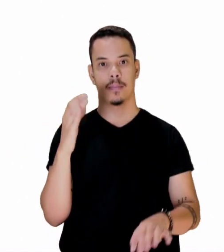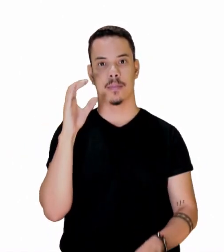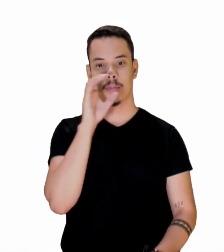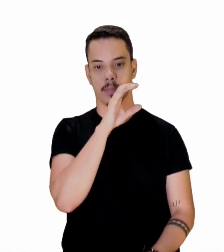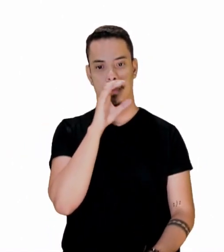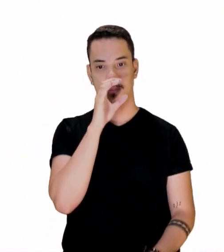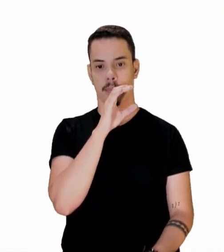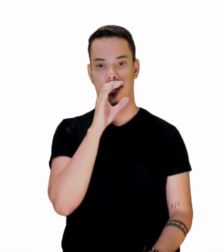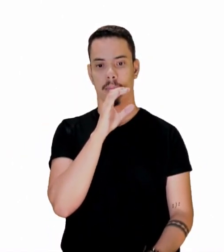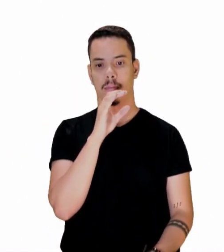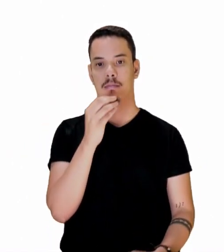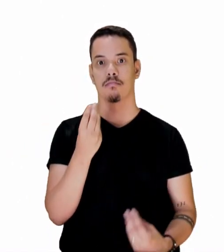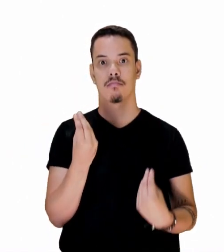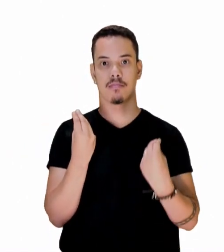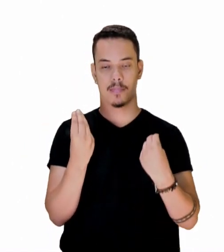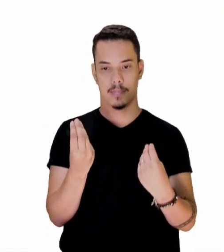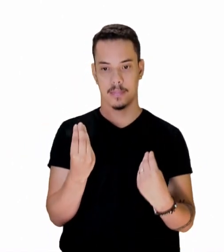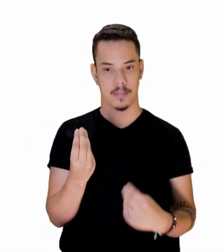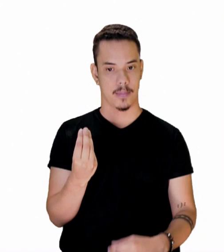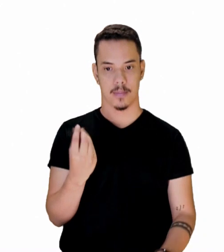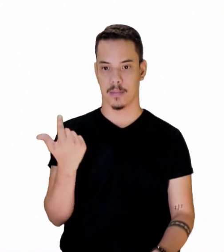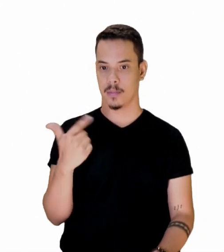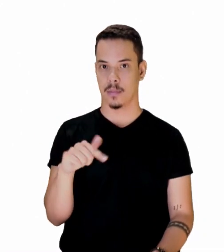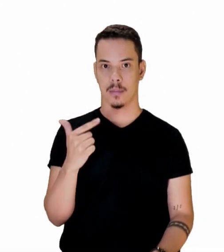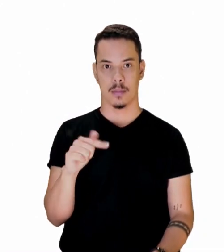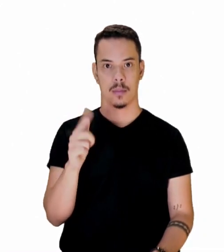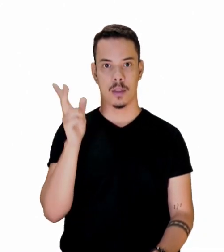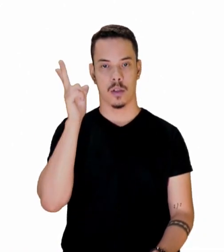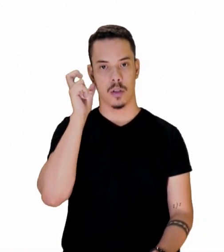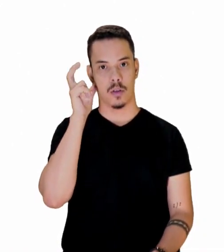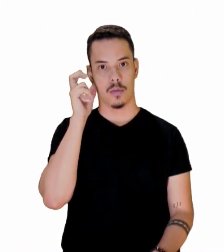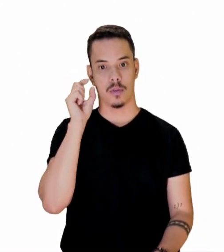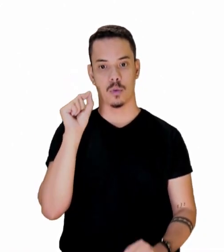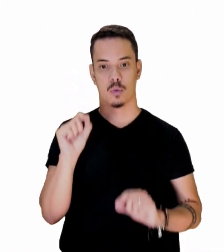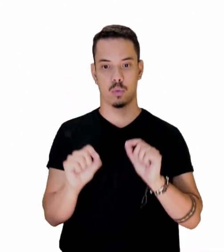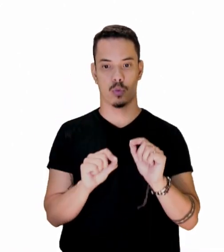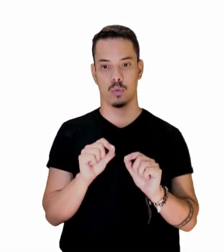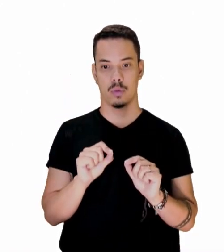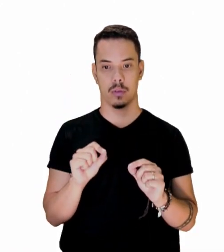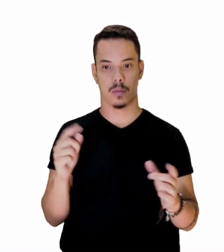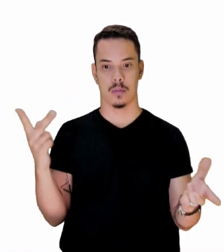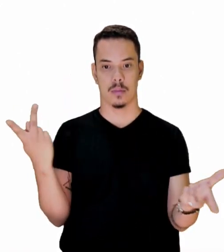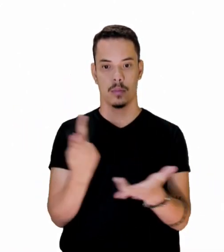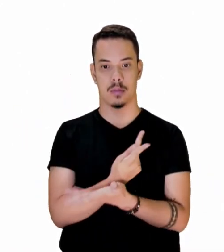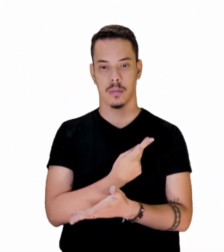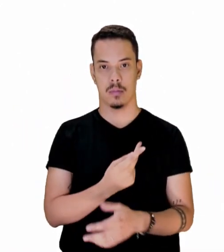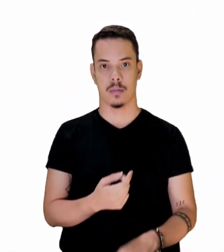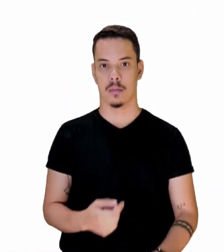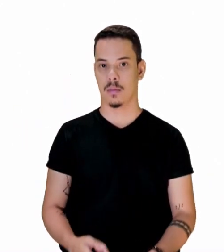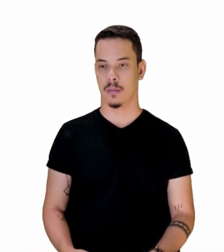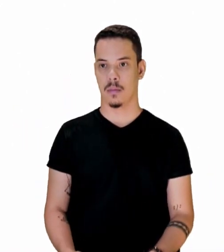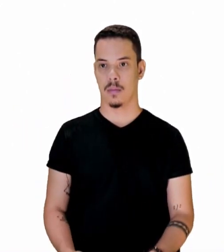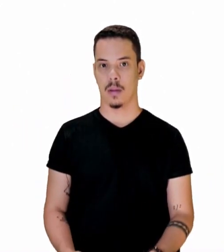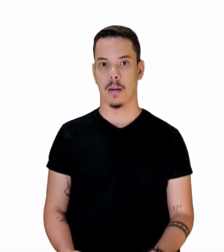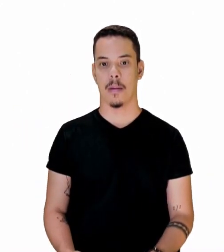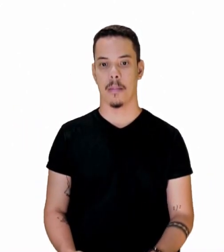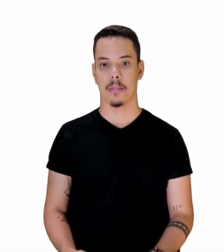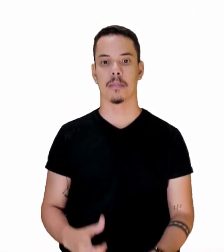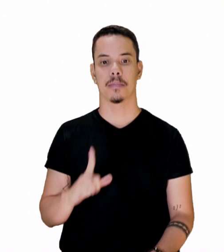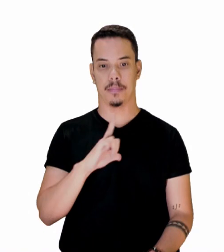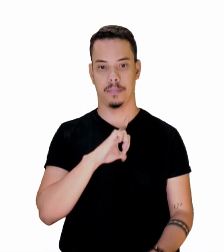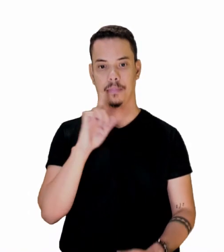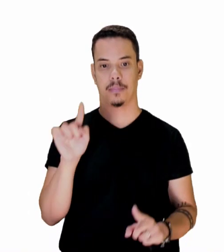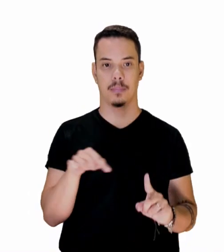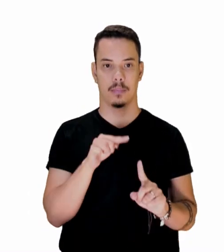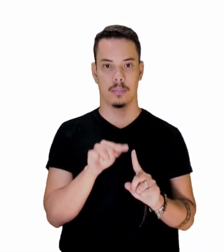Afastou-se depressa para que não ouvisse o quê? Para que não ouvisse. Então, aqui eu tenho de finalidade